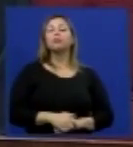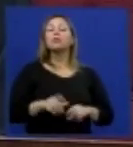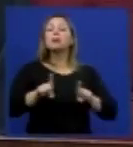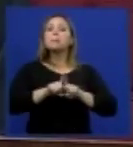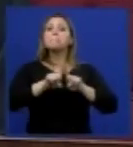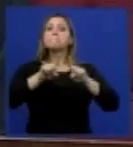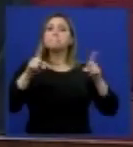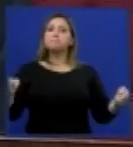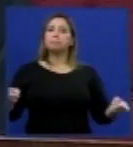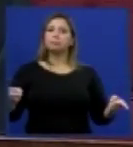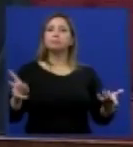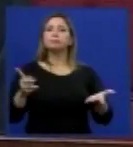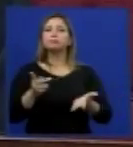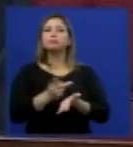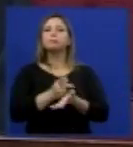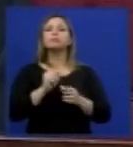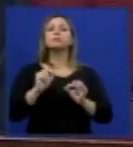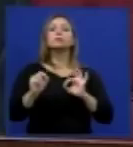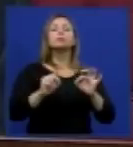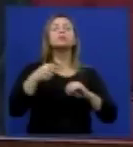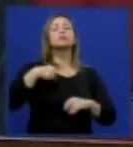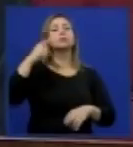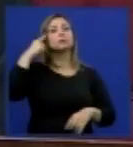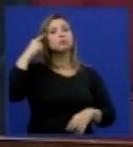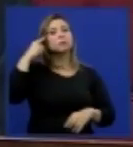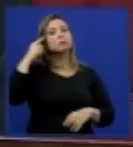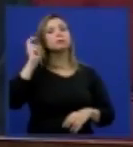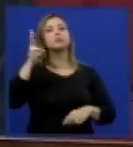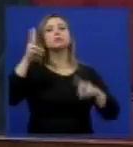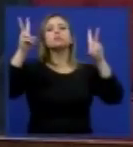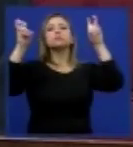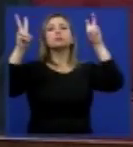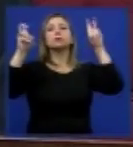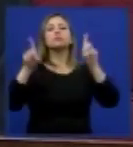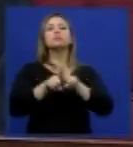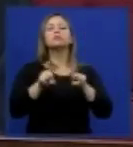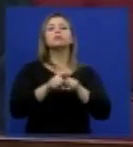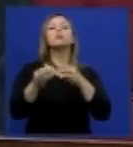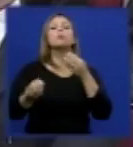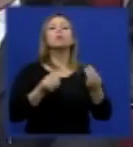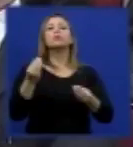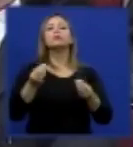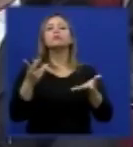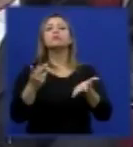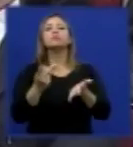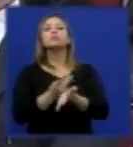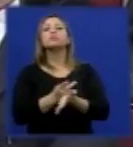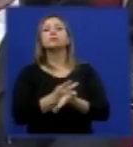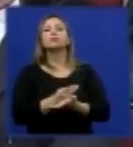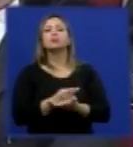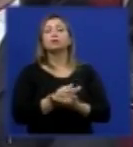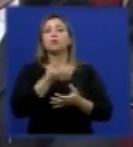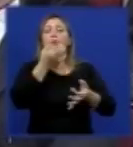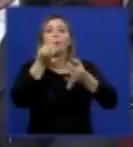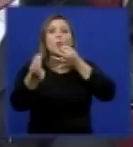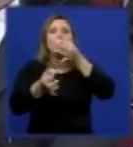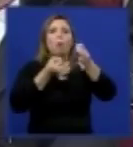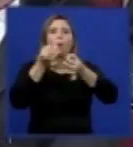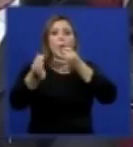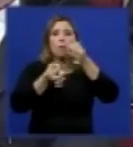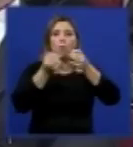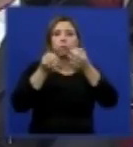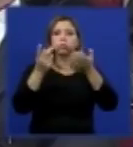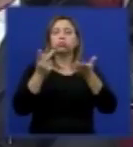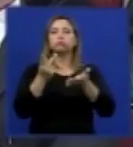Mas atentou esse painel também, e a Corte de Apelação, que a União Europeia recorreu, para o fato de que as decisões